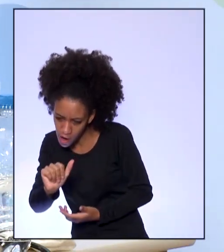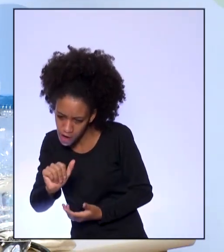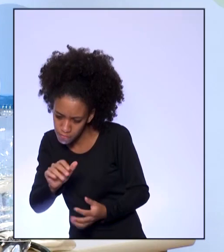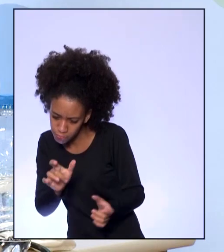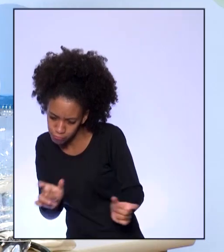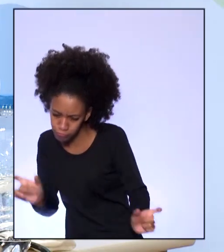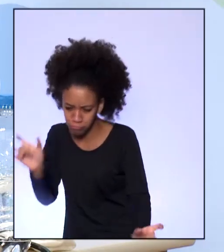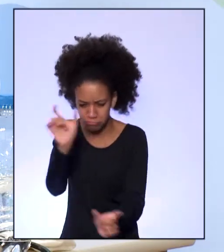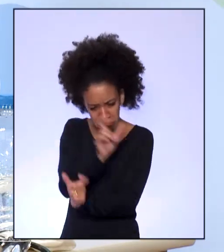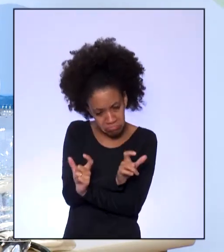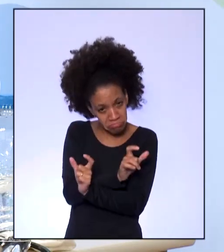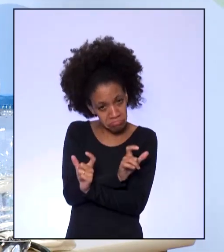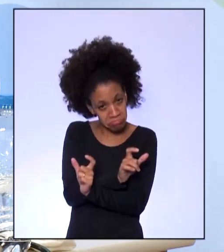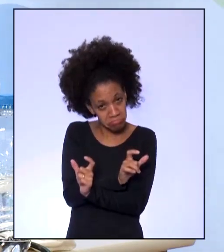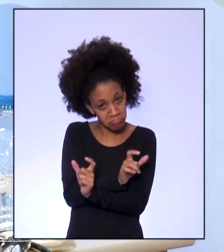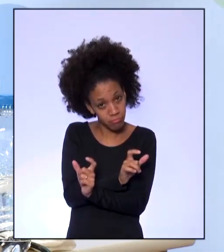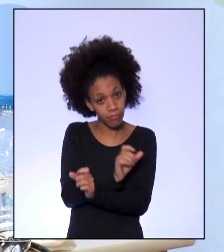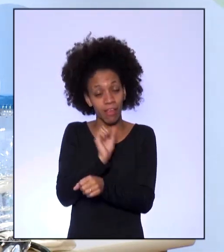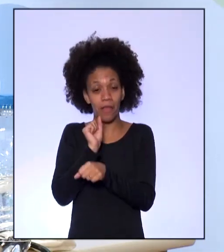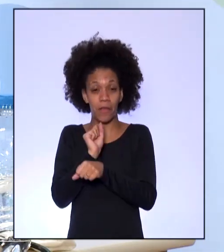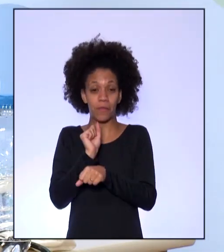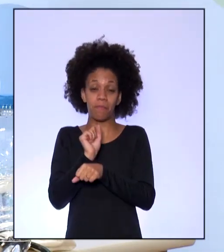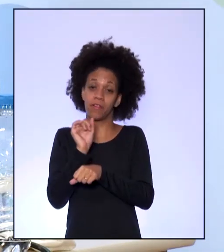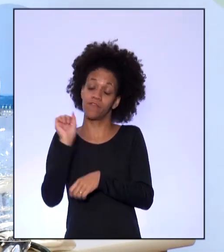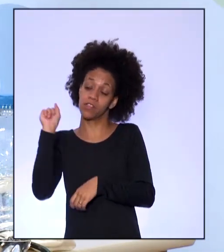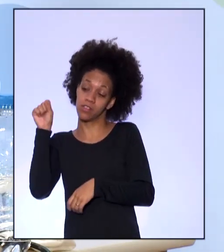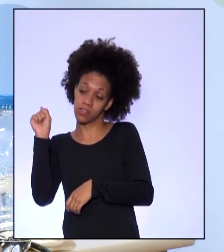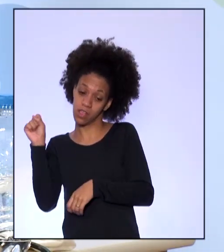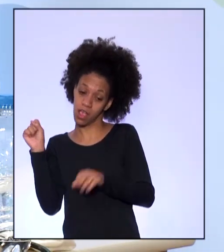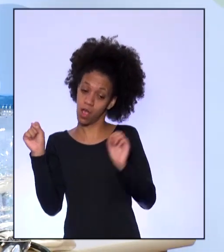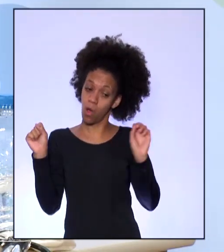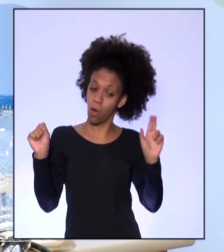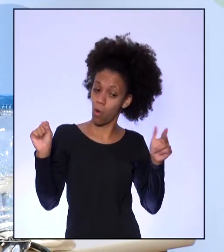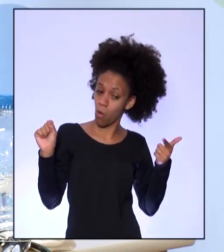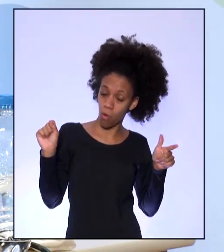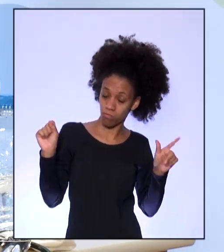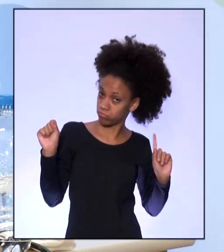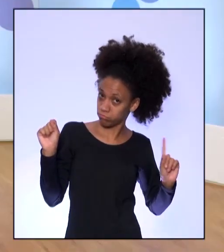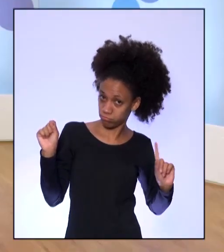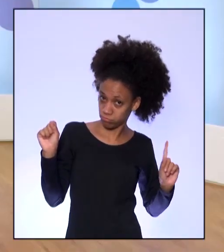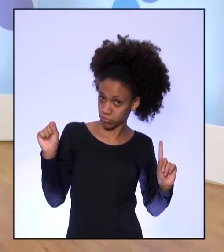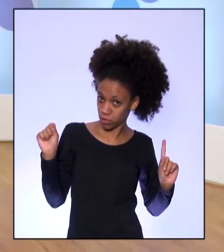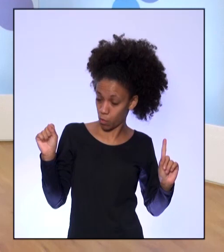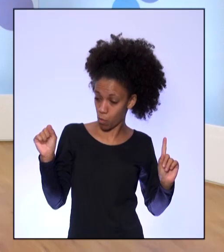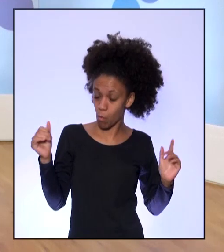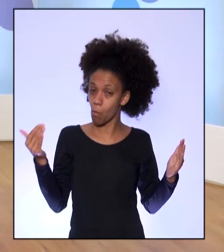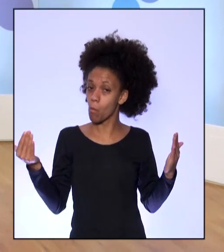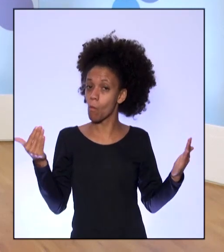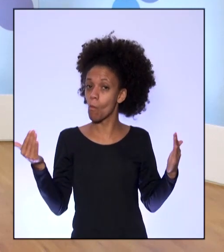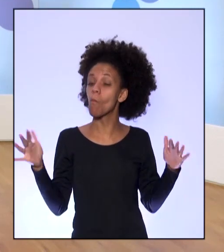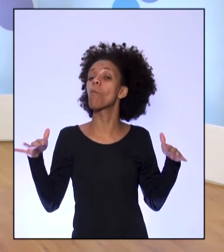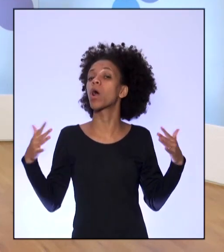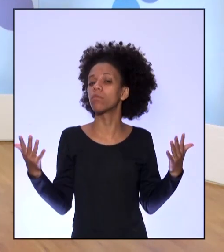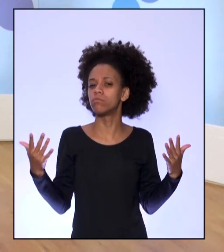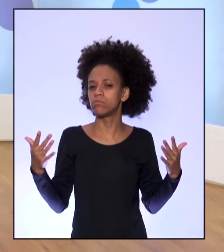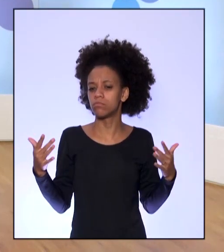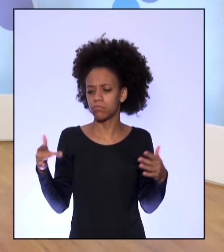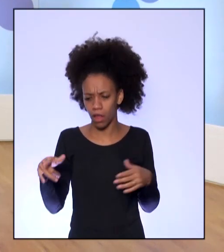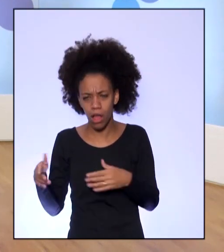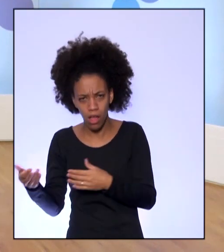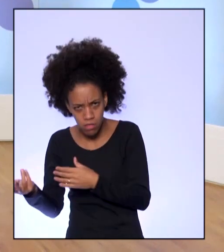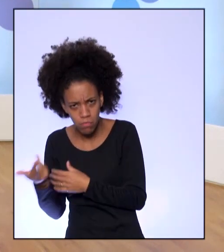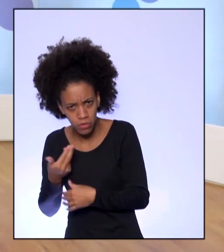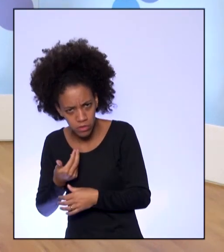portuguesa? Eu espero que vocês me respondam só com sim ou não no chat agora. Mudaria. Responder aqui mudaria sim.